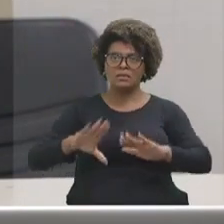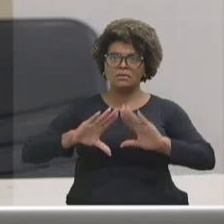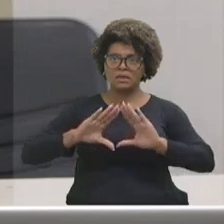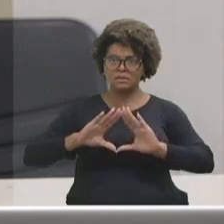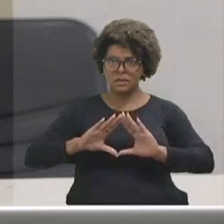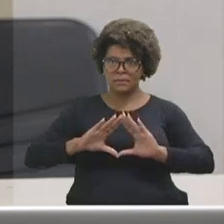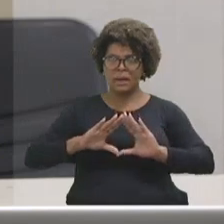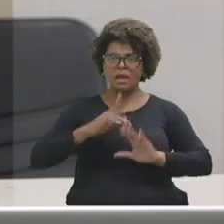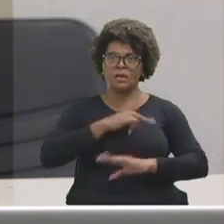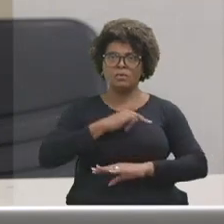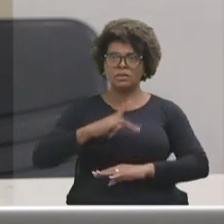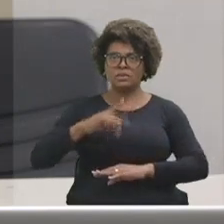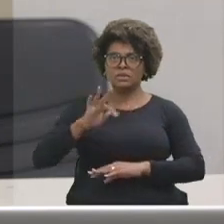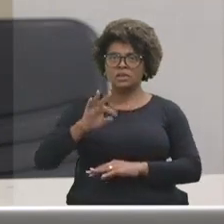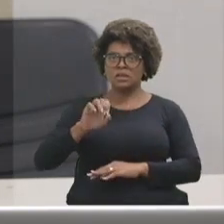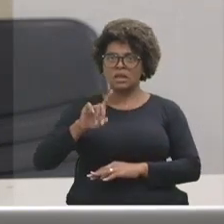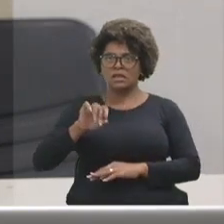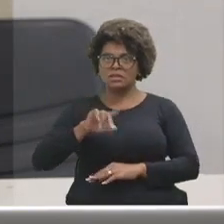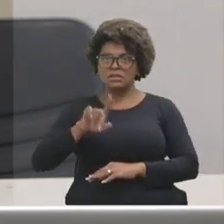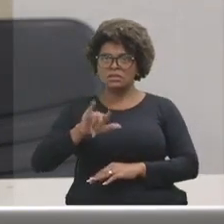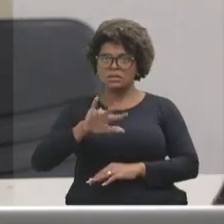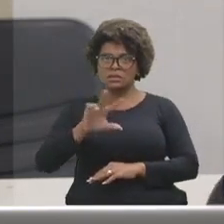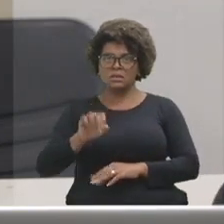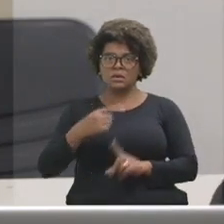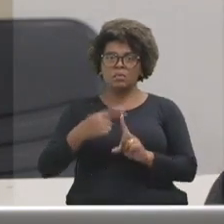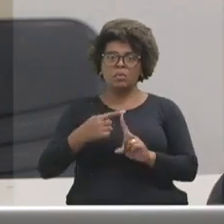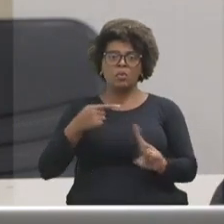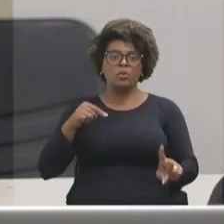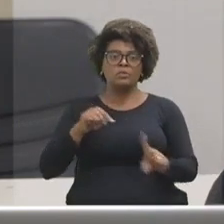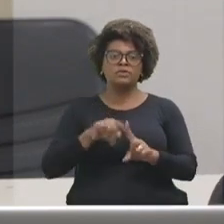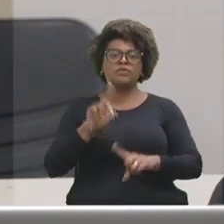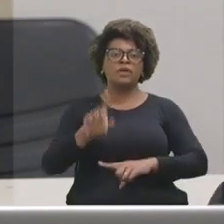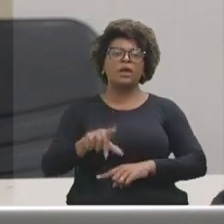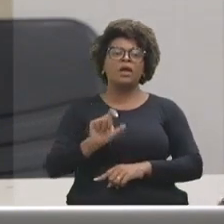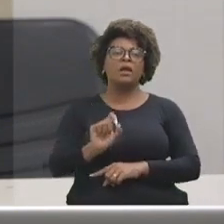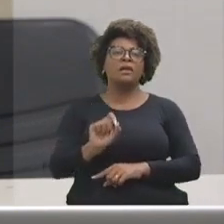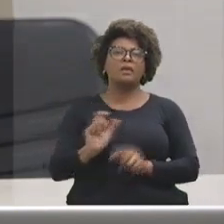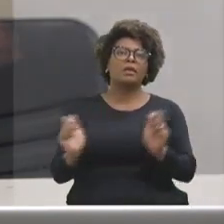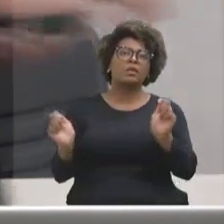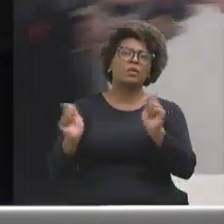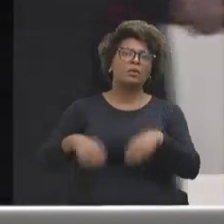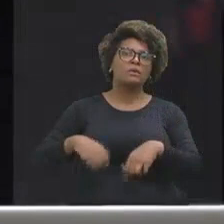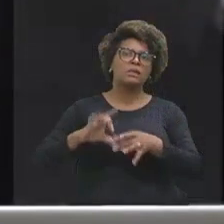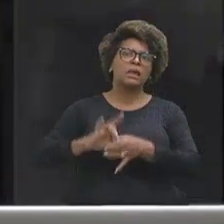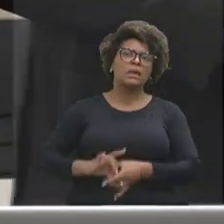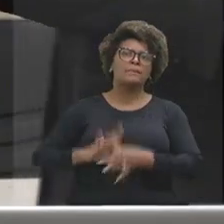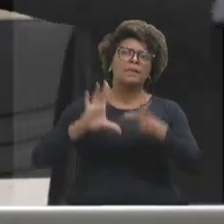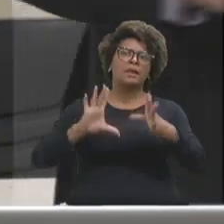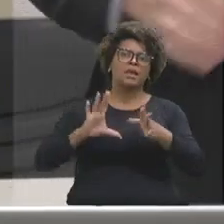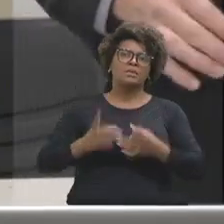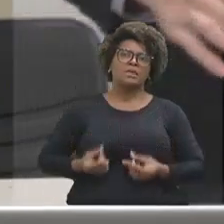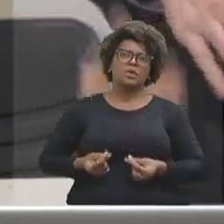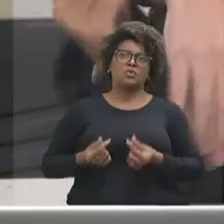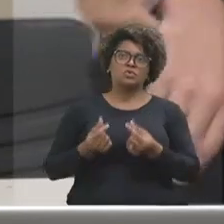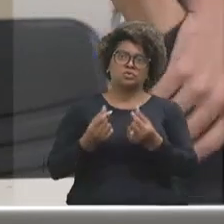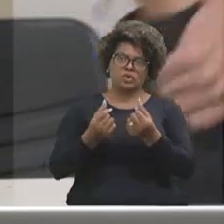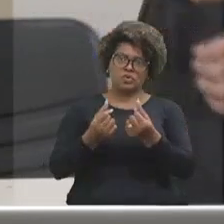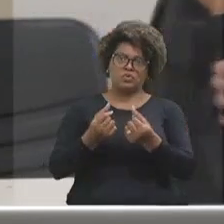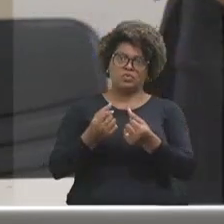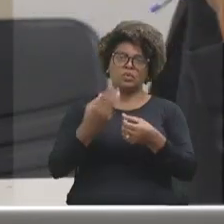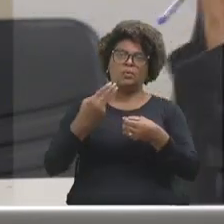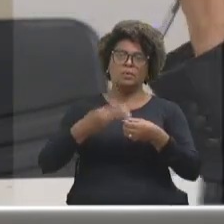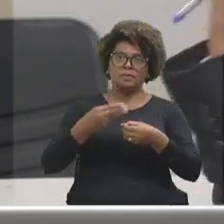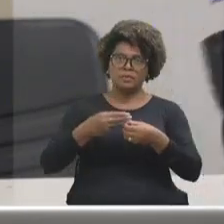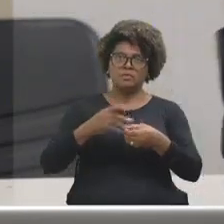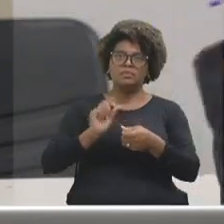tadeuzinho porque a nossa intenção é que a gente consiga liberar esse recurso para os municípios executarem